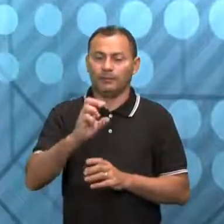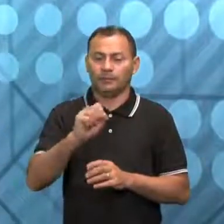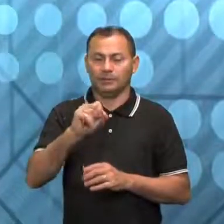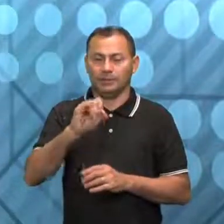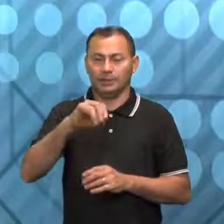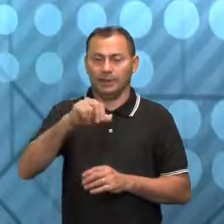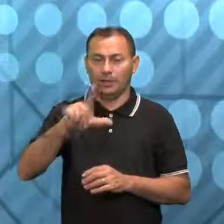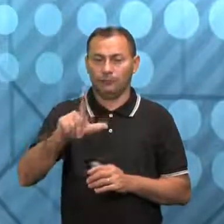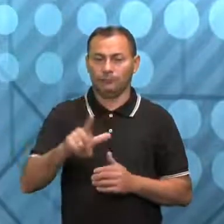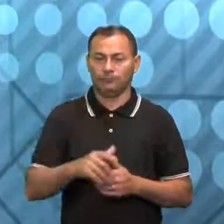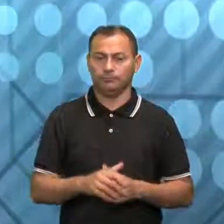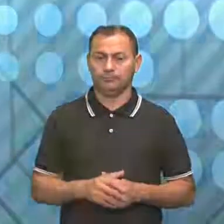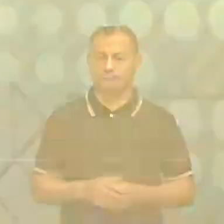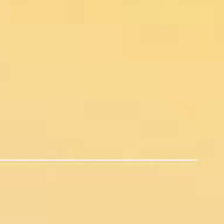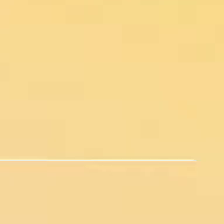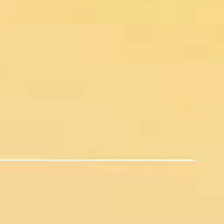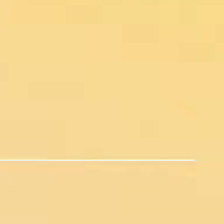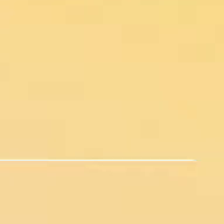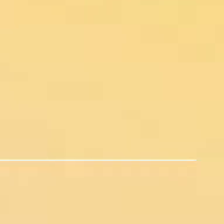sinais.